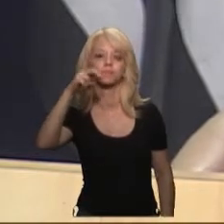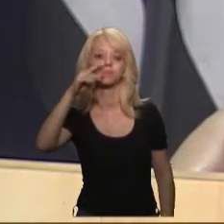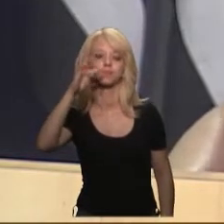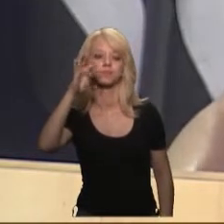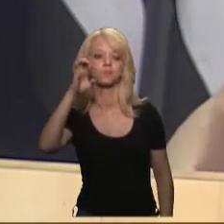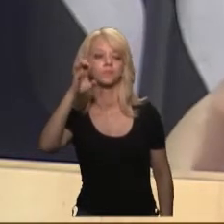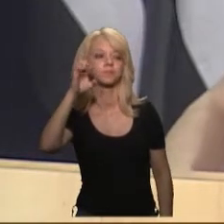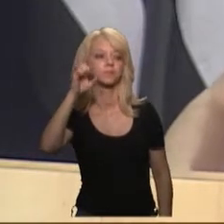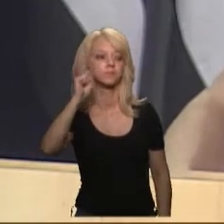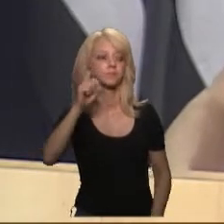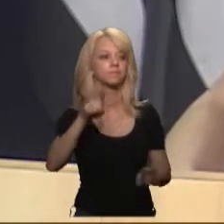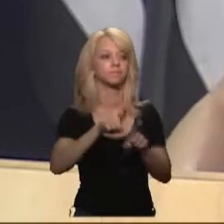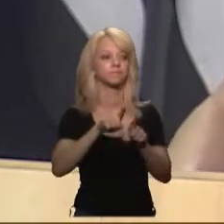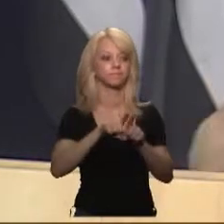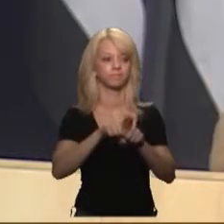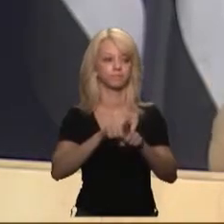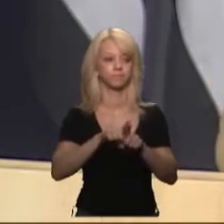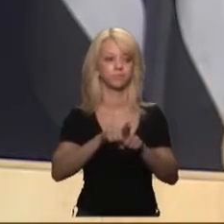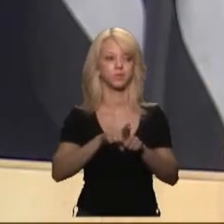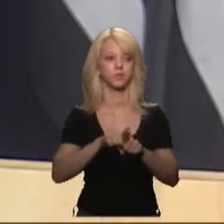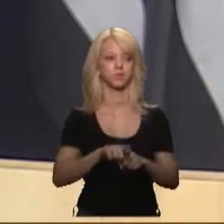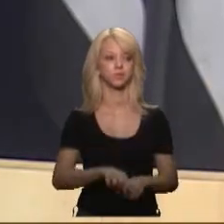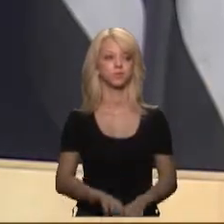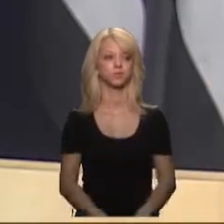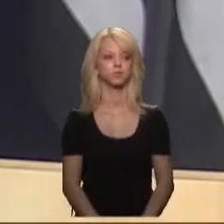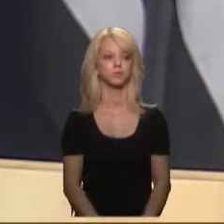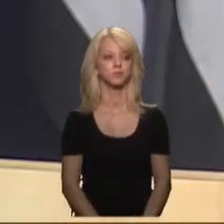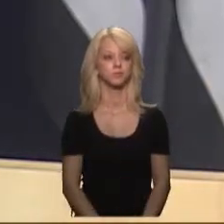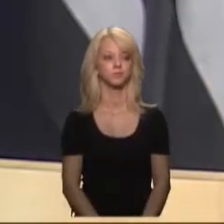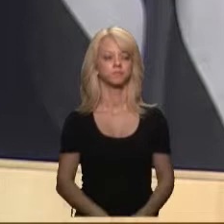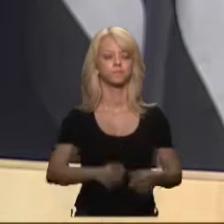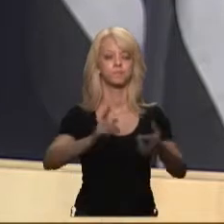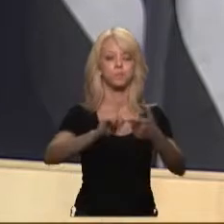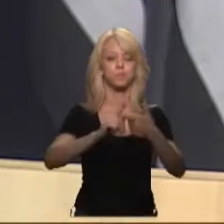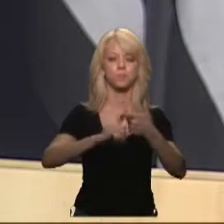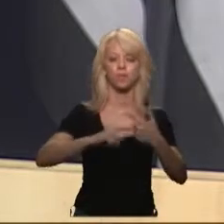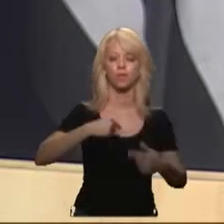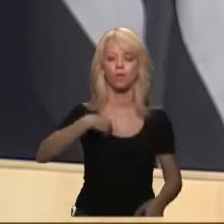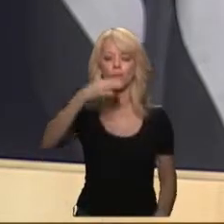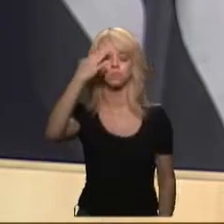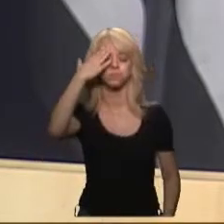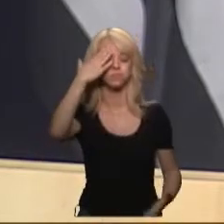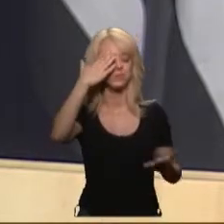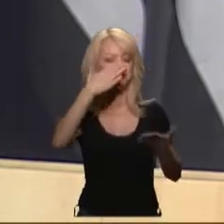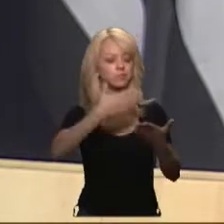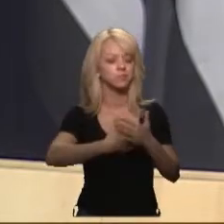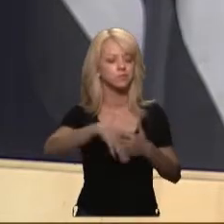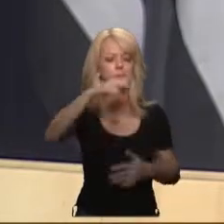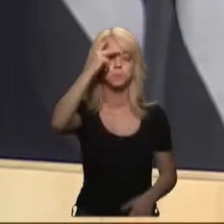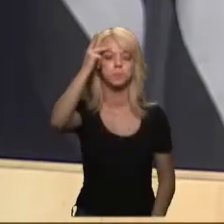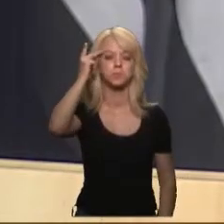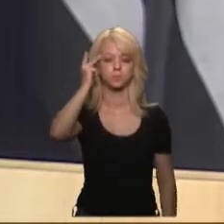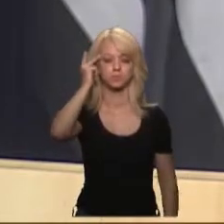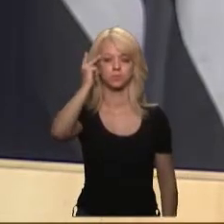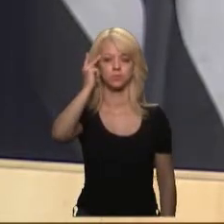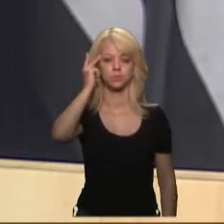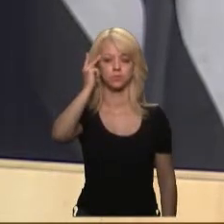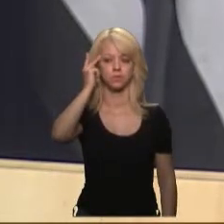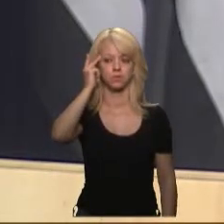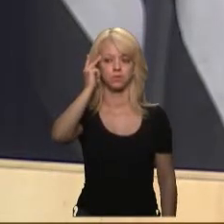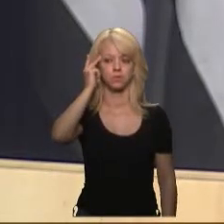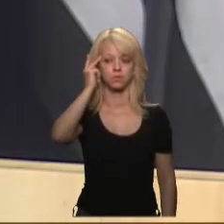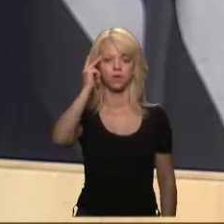porque acredito que uma pessoa que queira prestar um concurso, esteja passando por uma